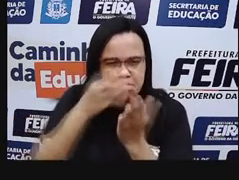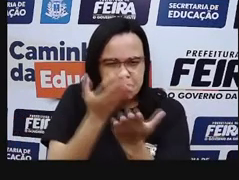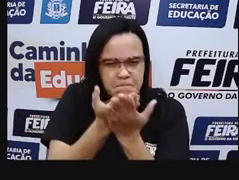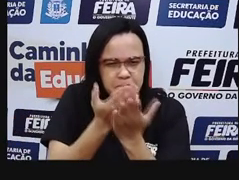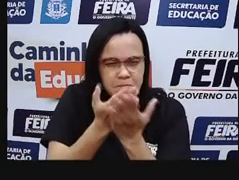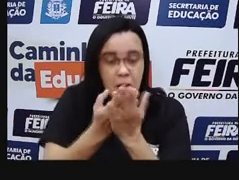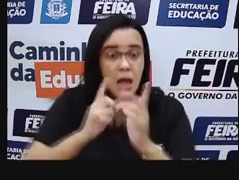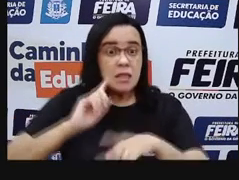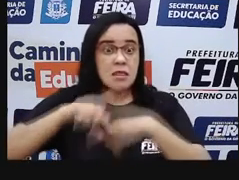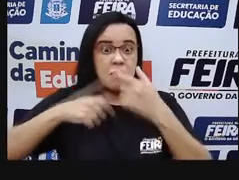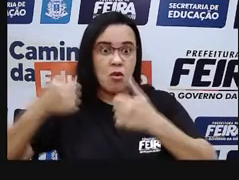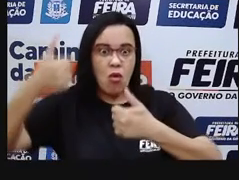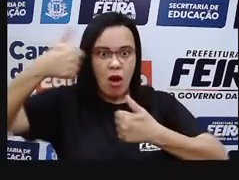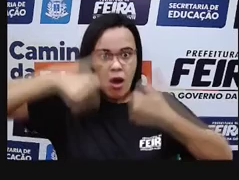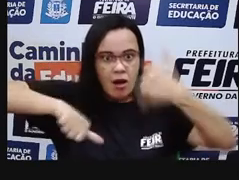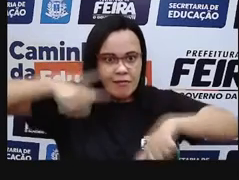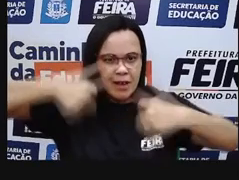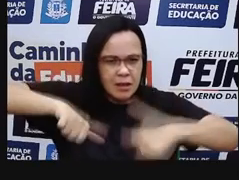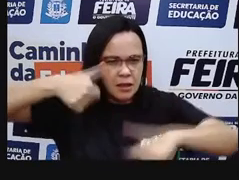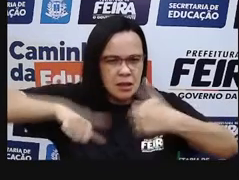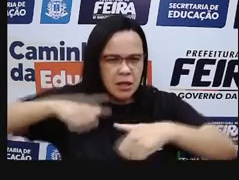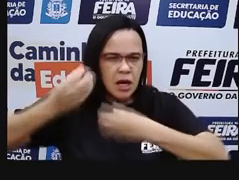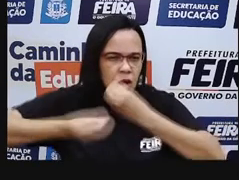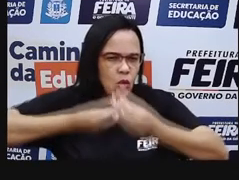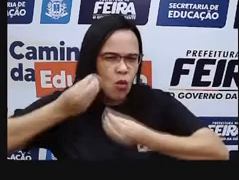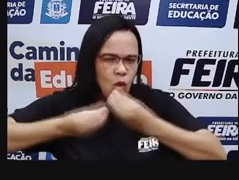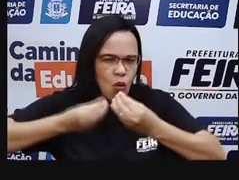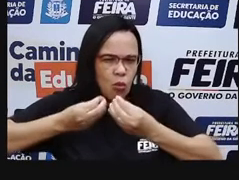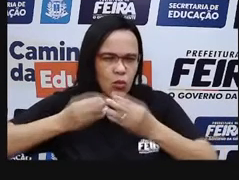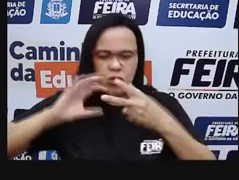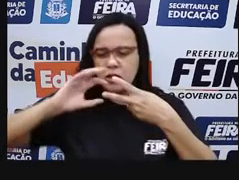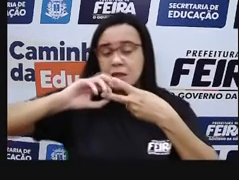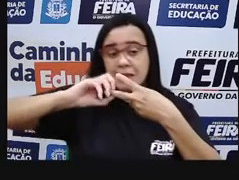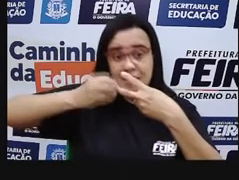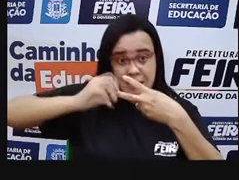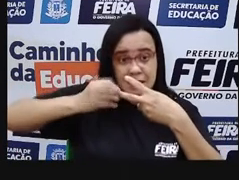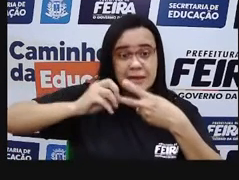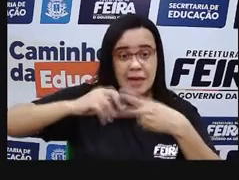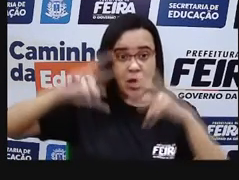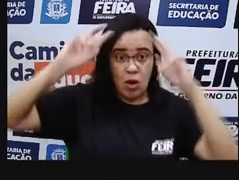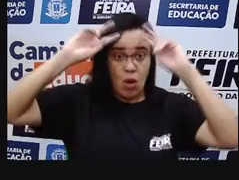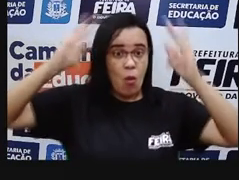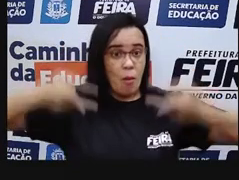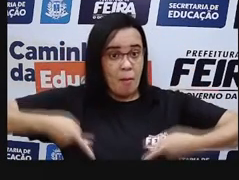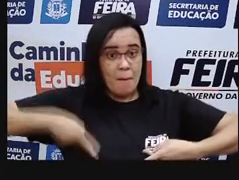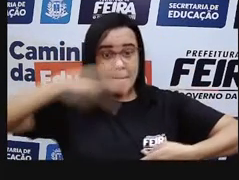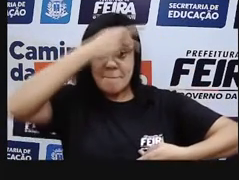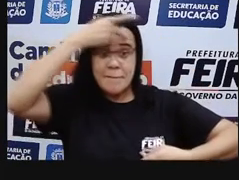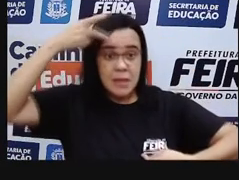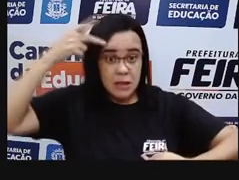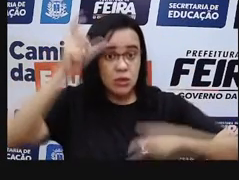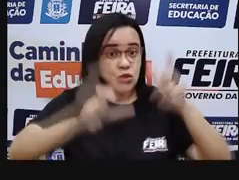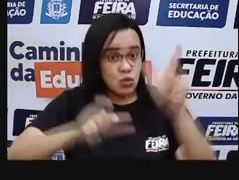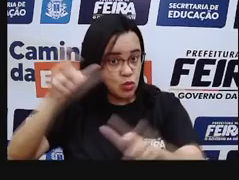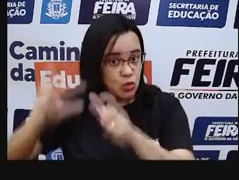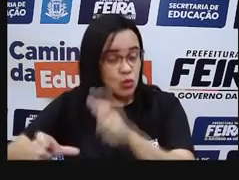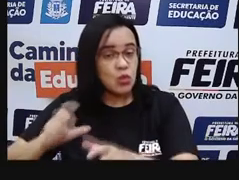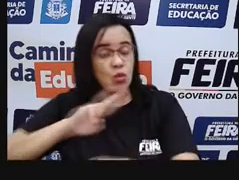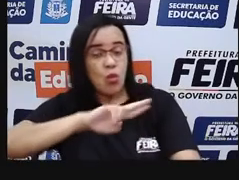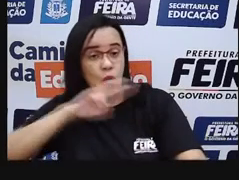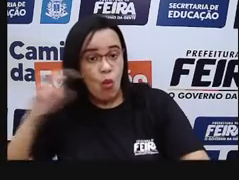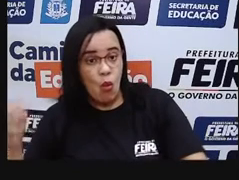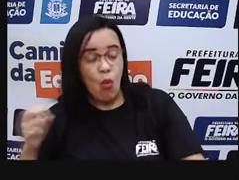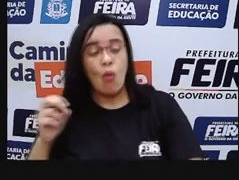público ou seja a gente vai utilizar ou células humanas né tecido humano ou então